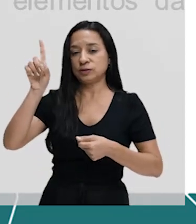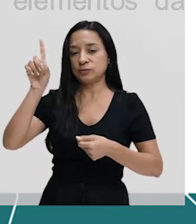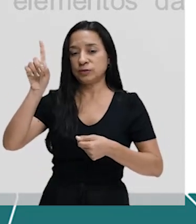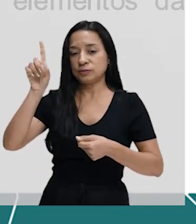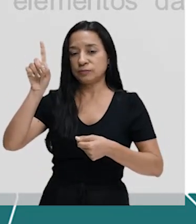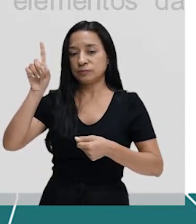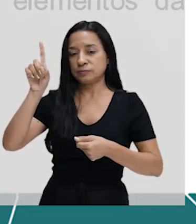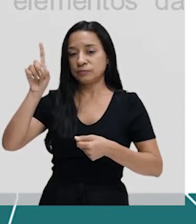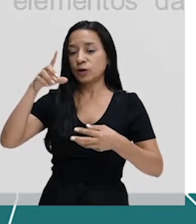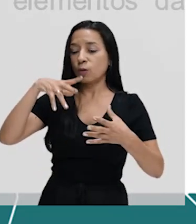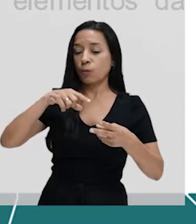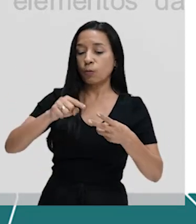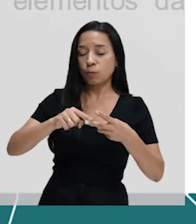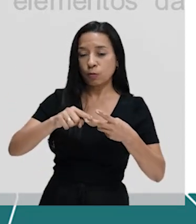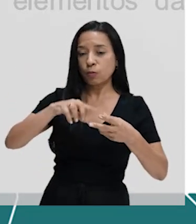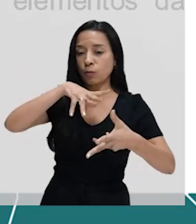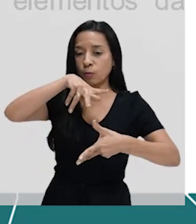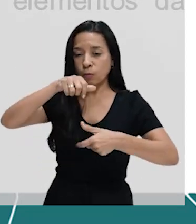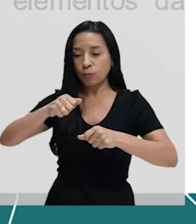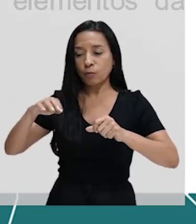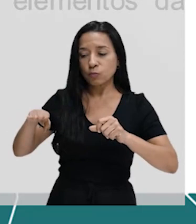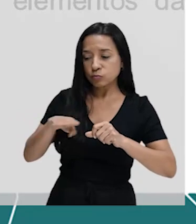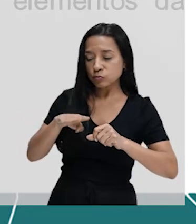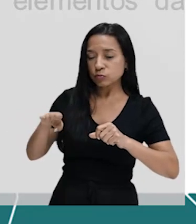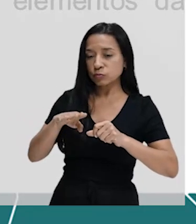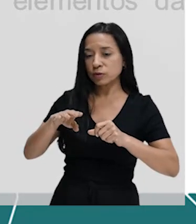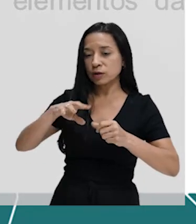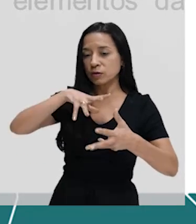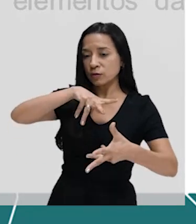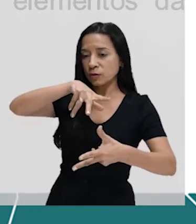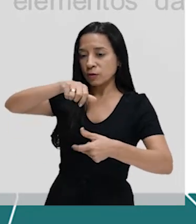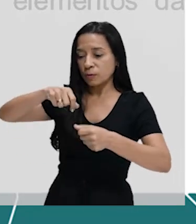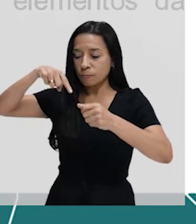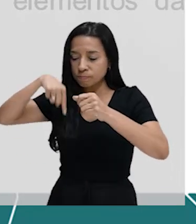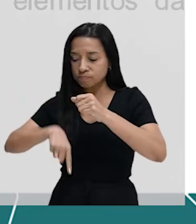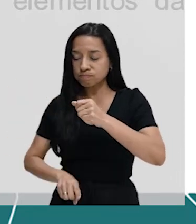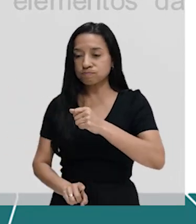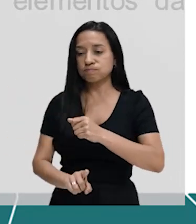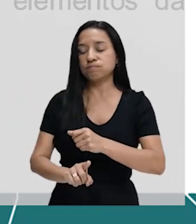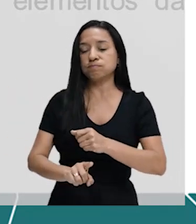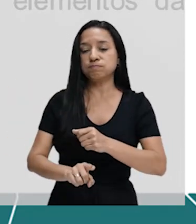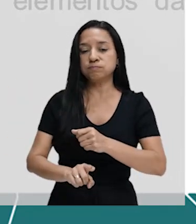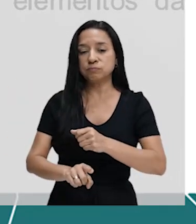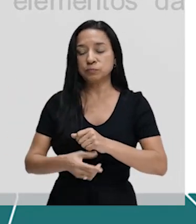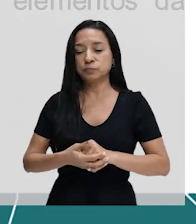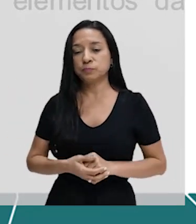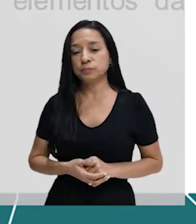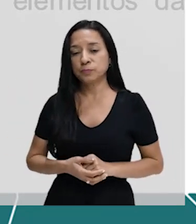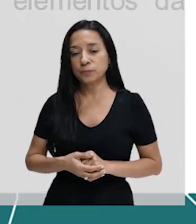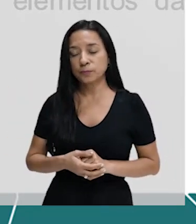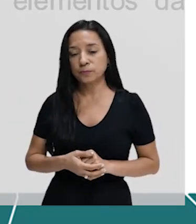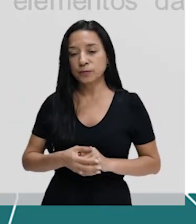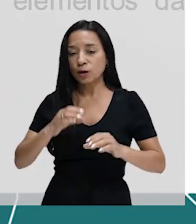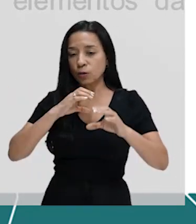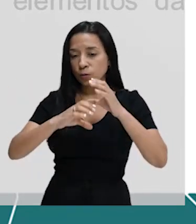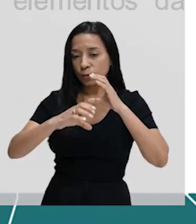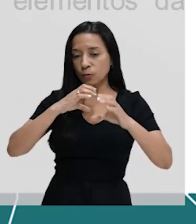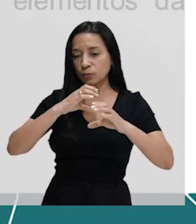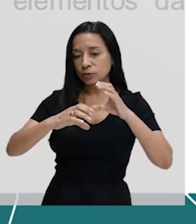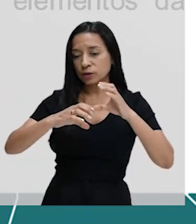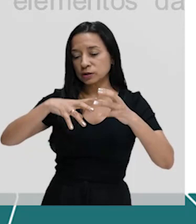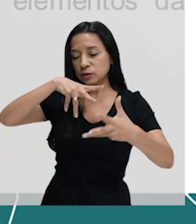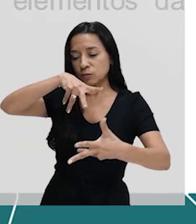Caipacha, que é o mundo do meio, e Ucupacha, que é o mundo subterrâneo. Então, a